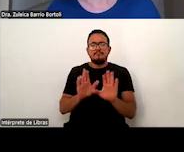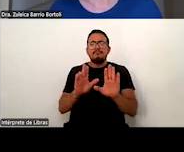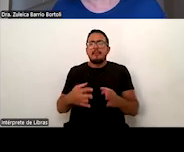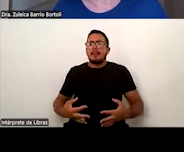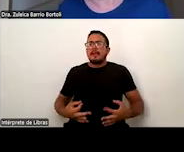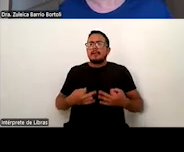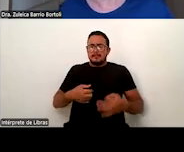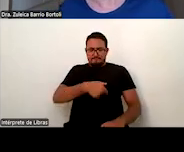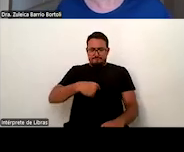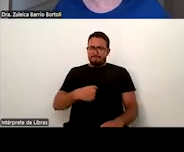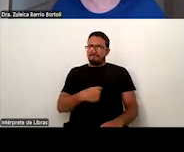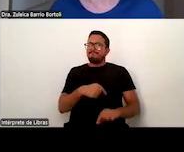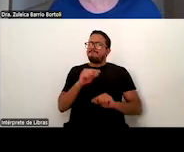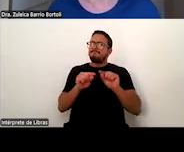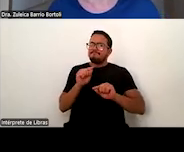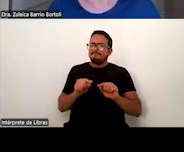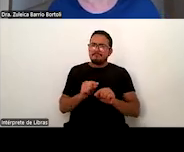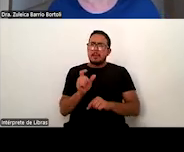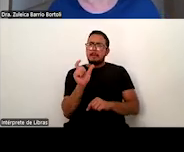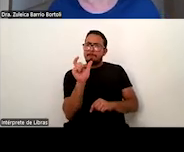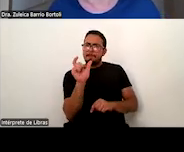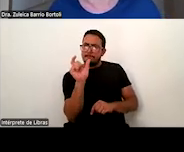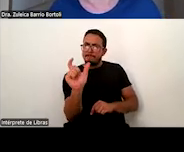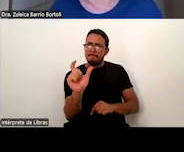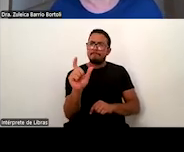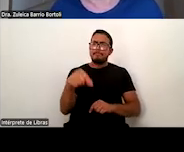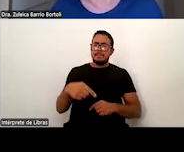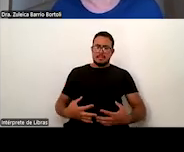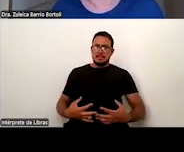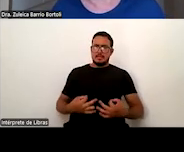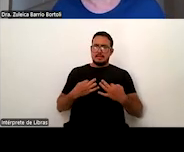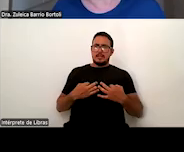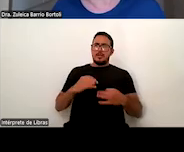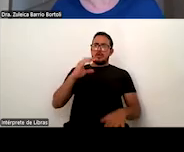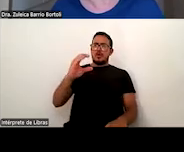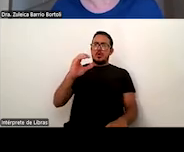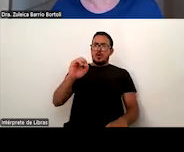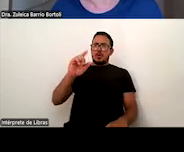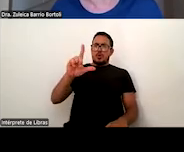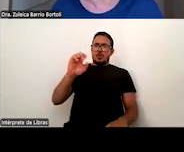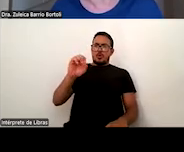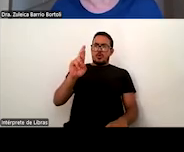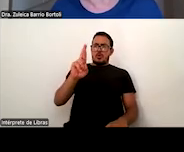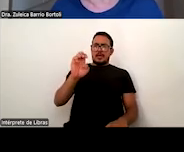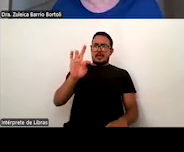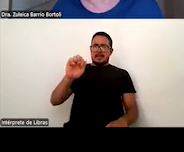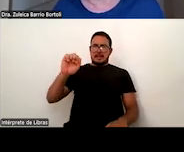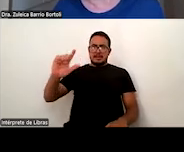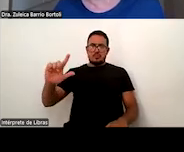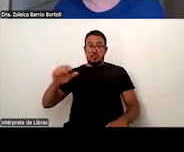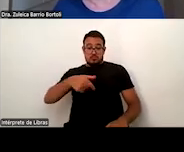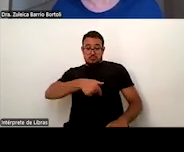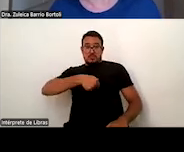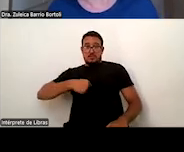câncer coloretal, que seria a maneira até mais correta de falar sobre ele, porque o intestino, a gente tem intestino grosso e tem intestino